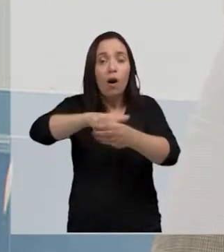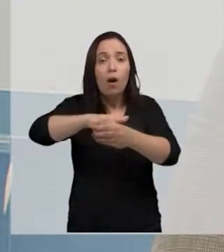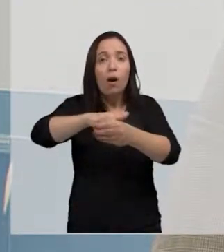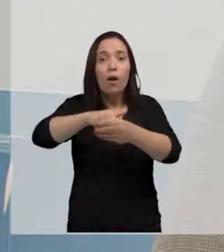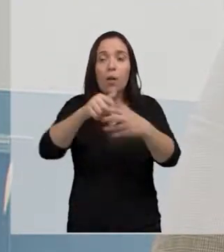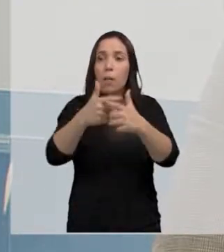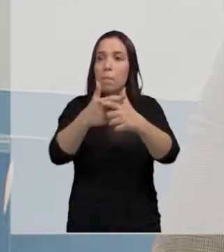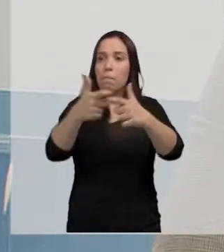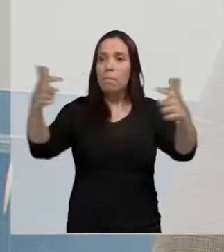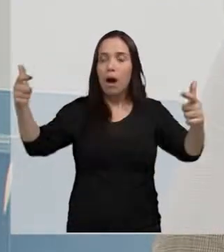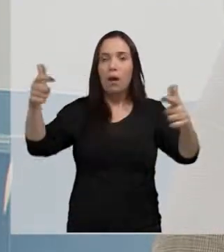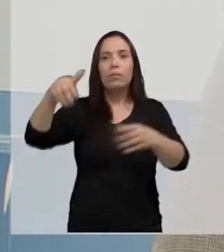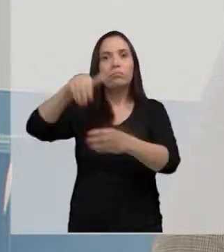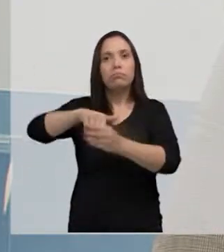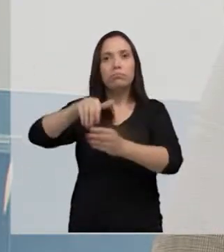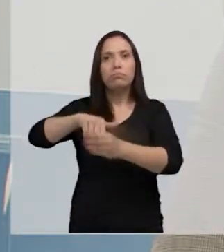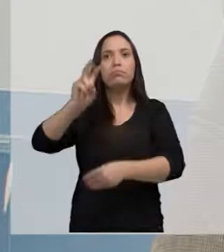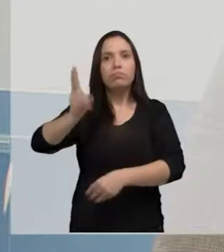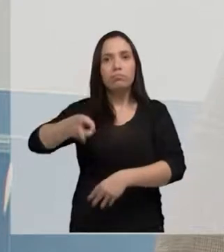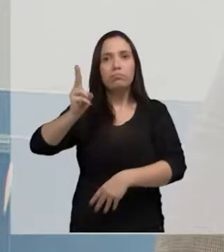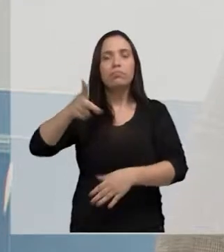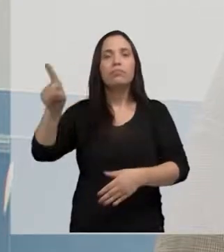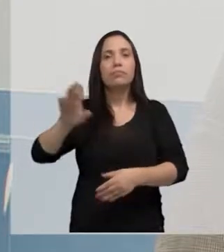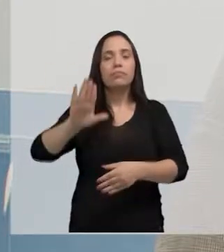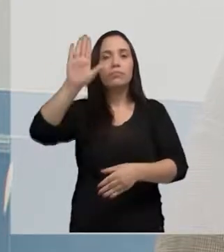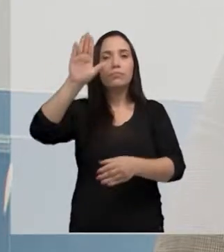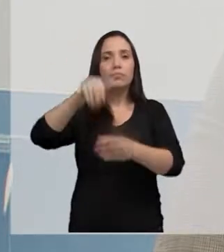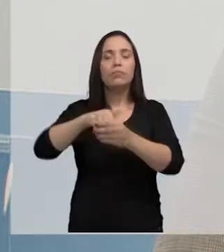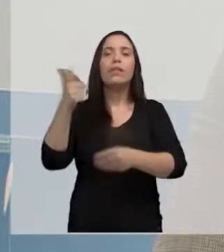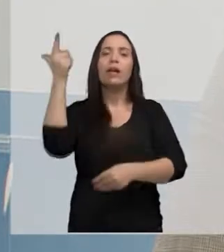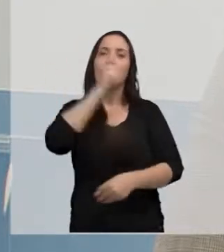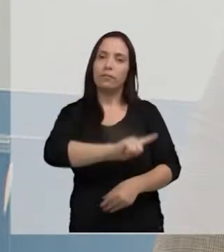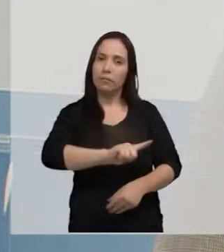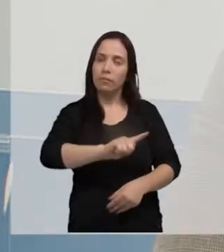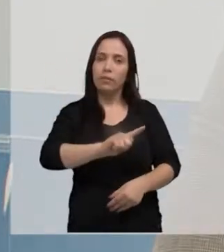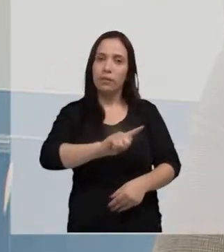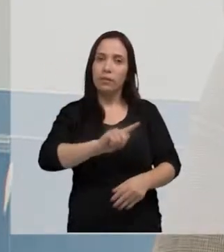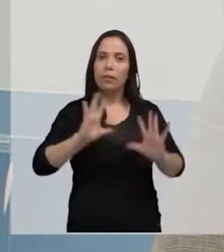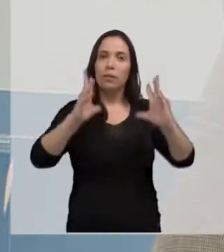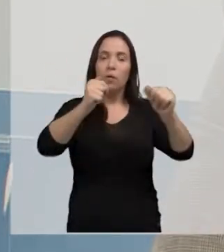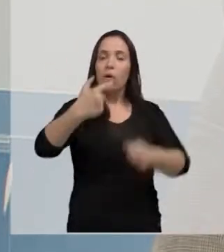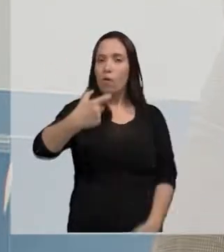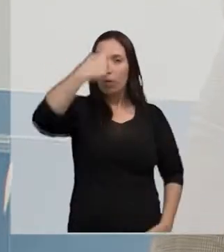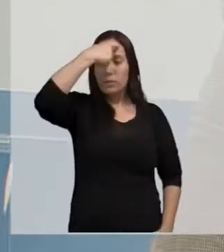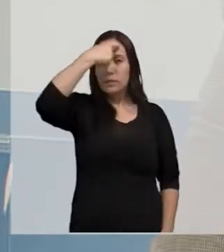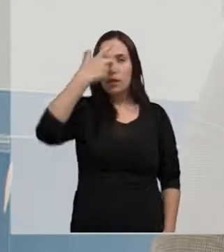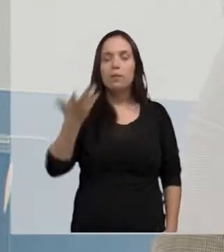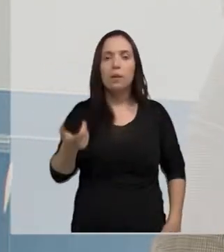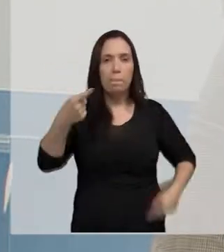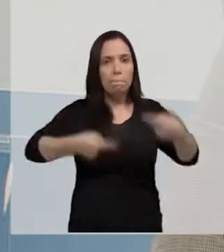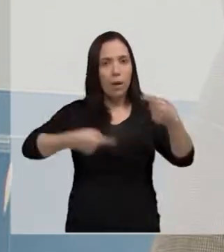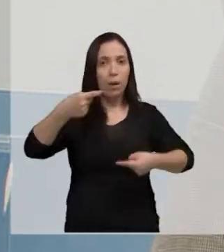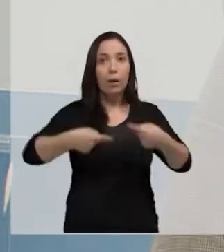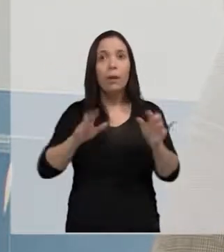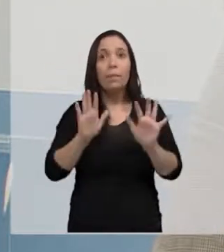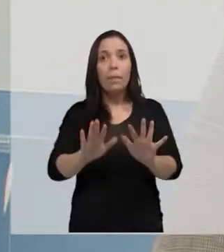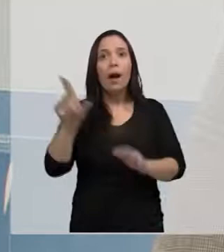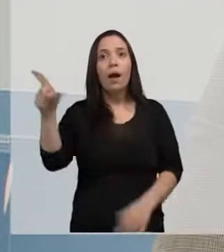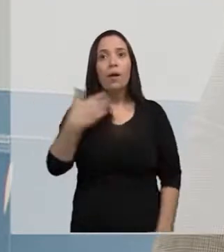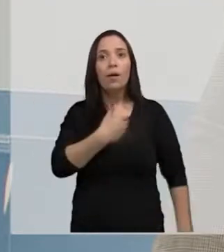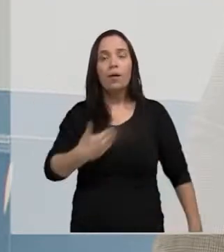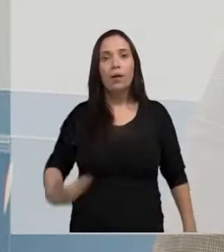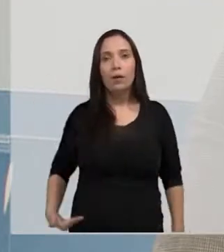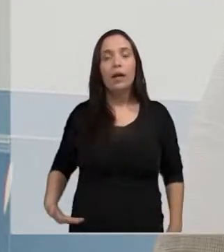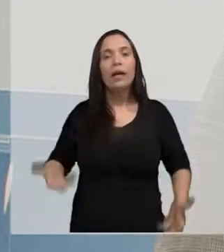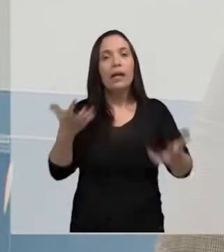Quer dizer, o povo aprovou e reelegeu o governador. Isso é uma demonstração de maturidade política. Agora, disse, o governador queria